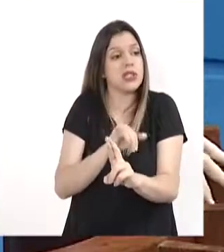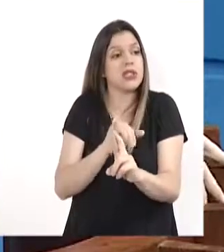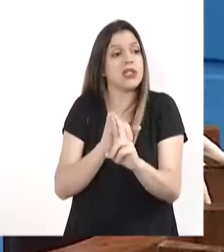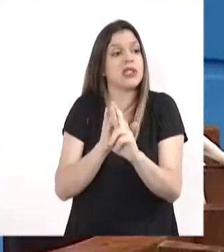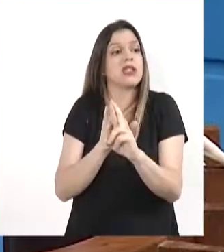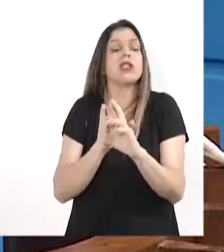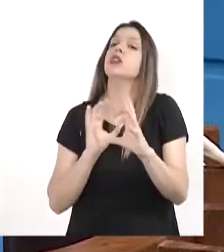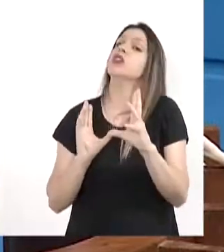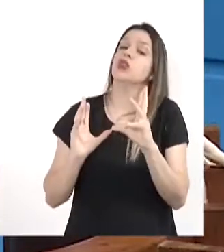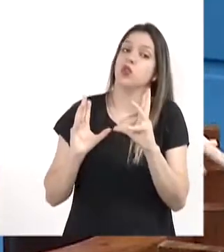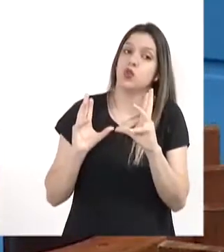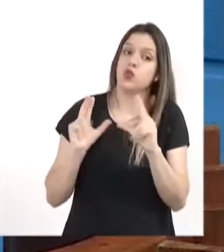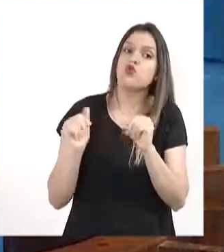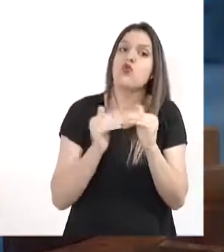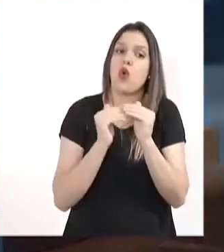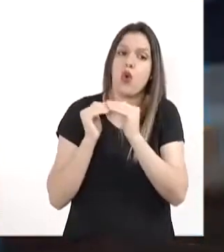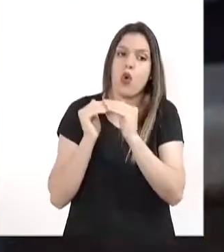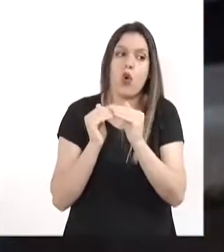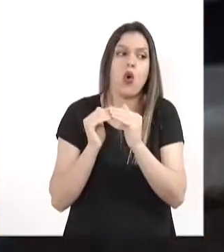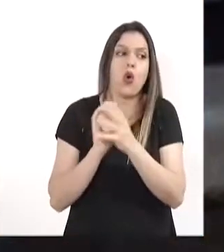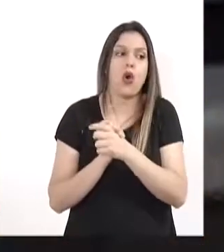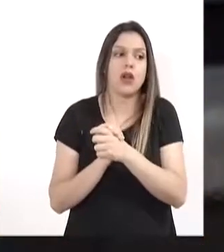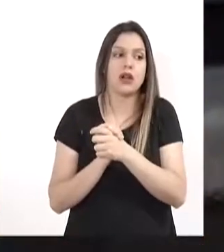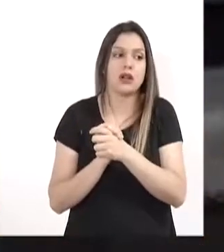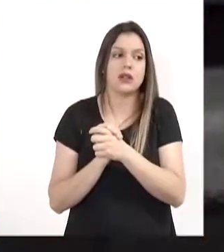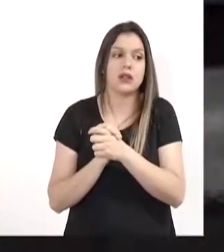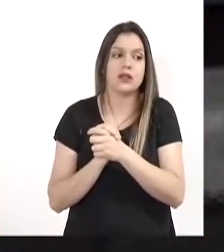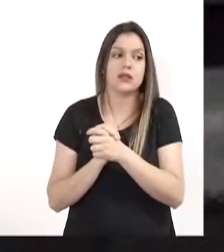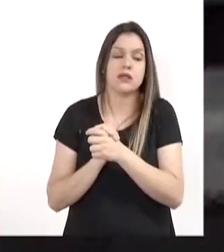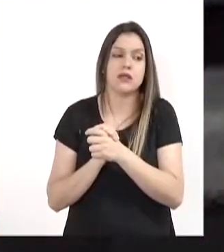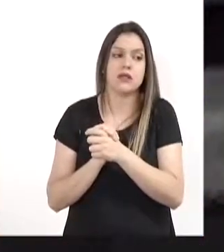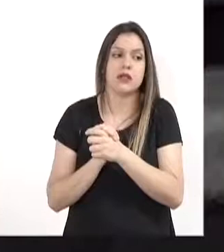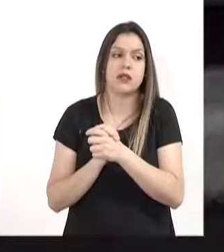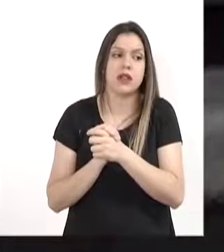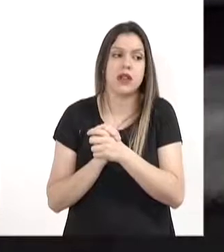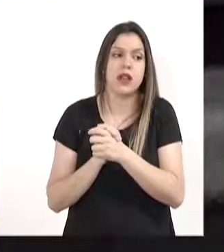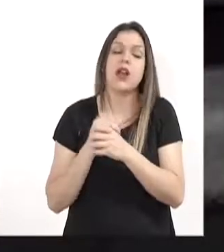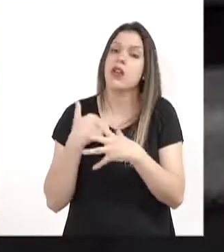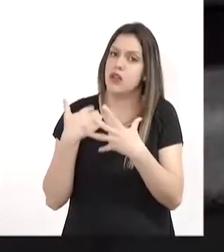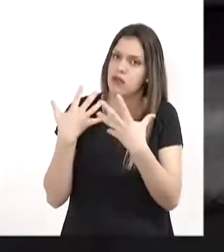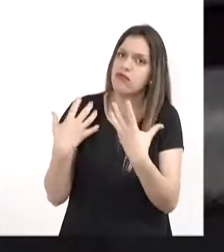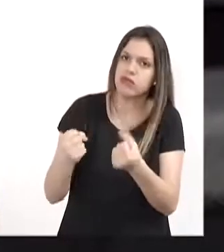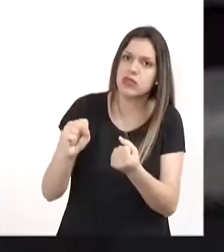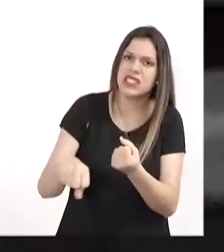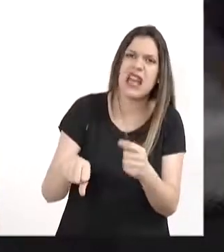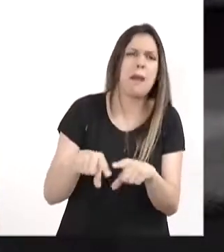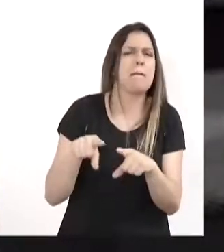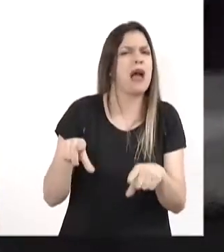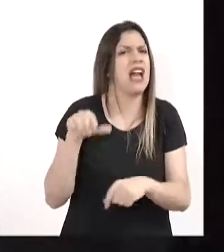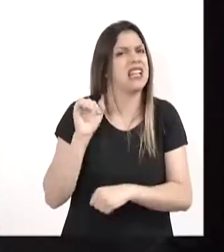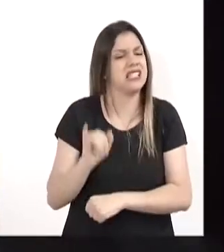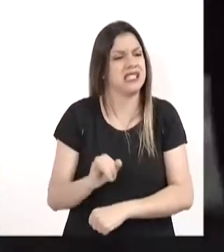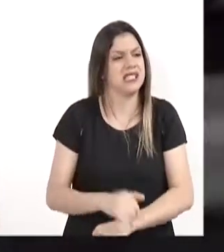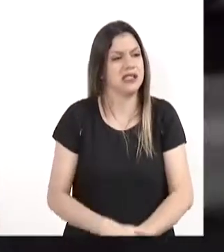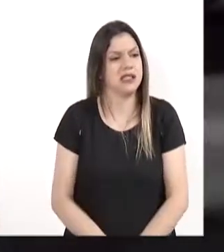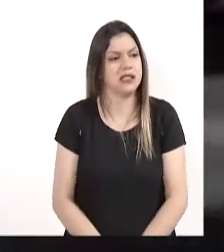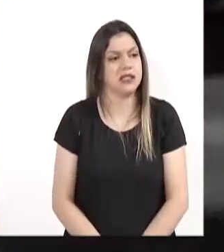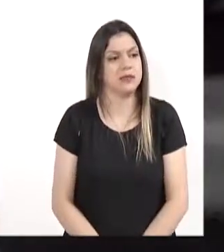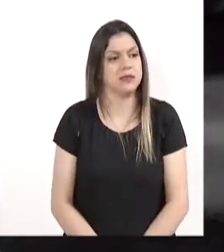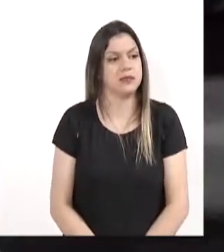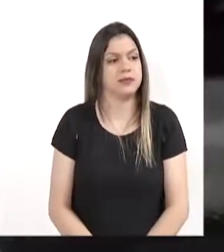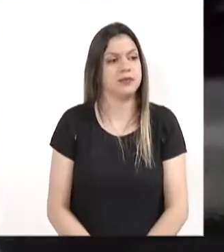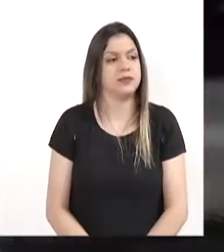e pacífica, com a devida vênia me curvo ao que está escrito na Magna Carta. Agora, se há a opção